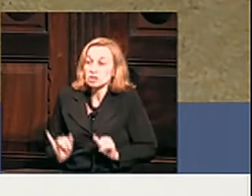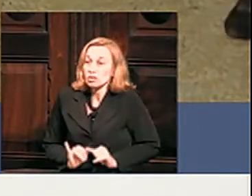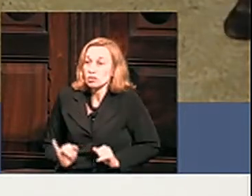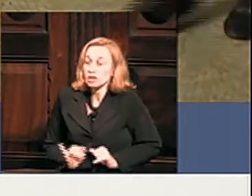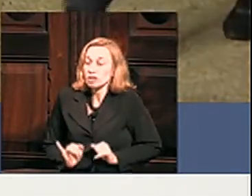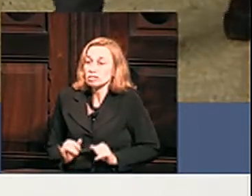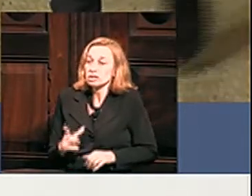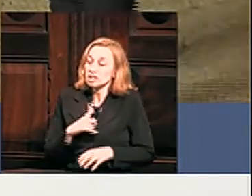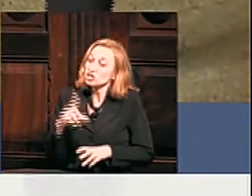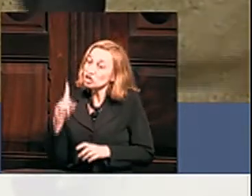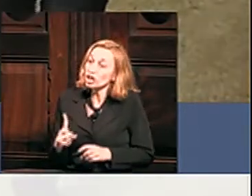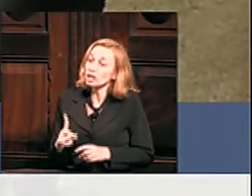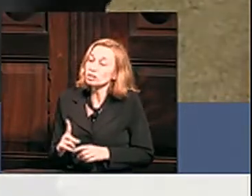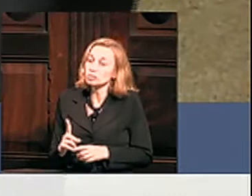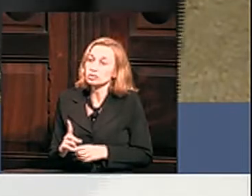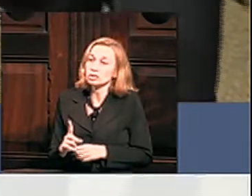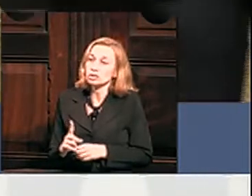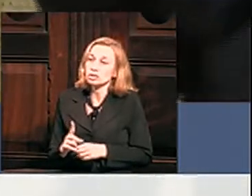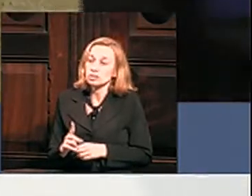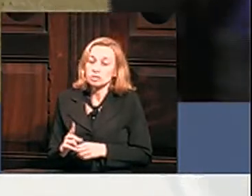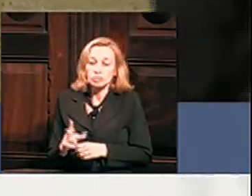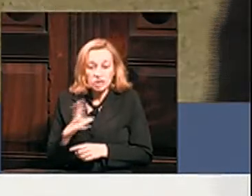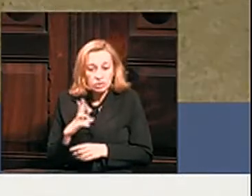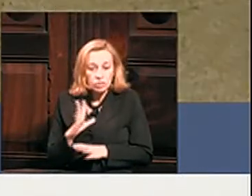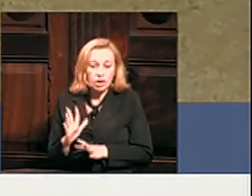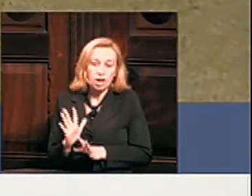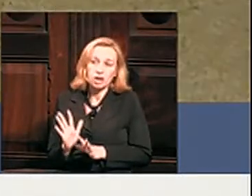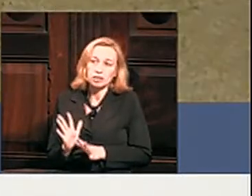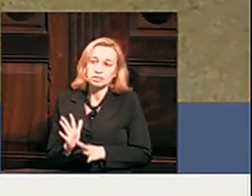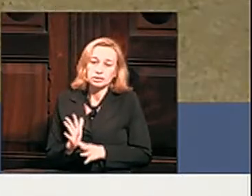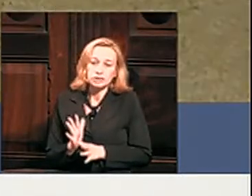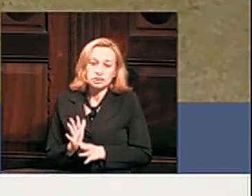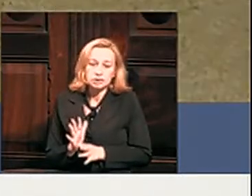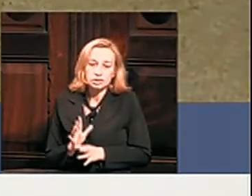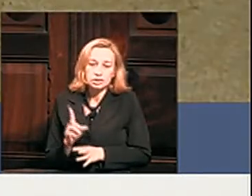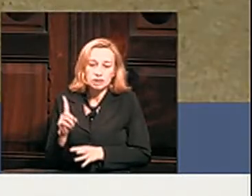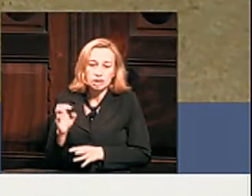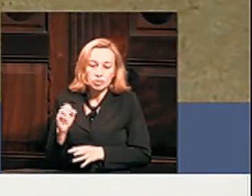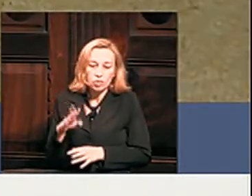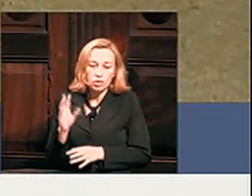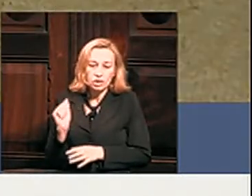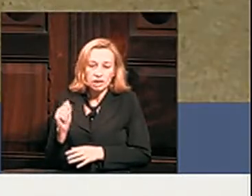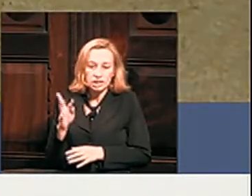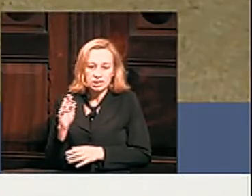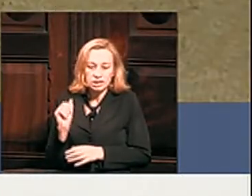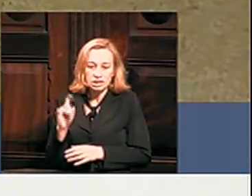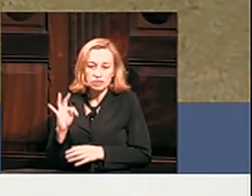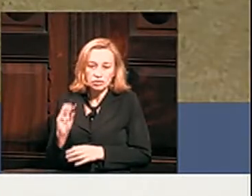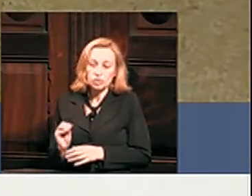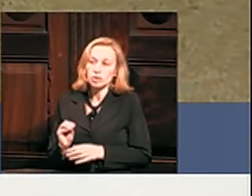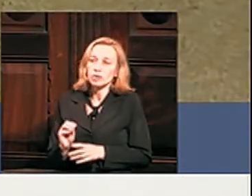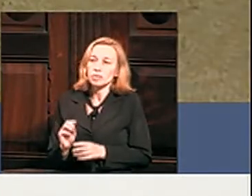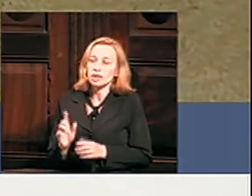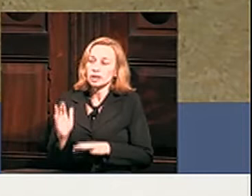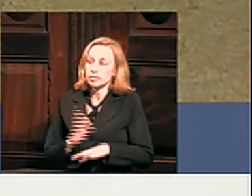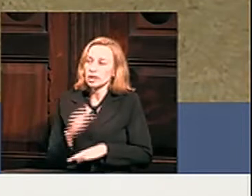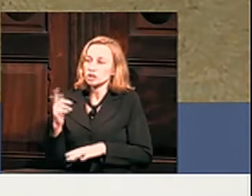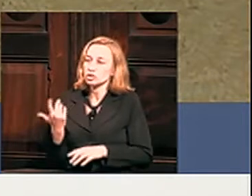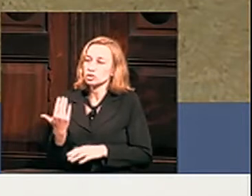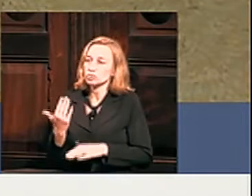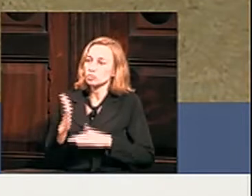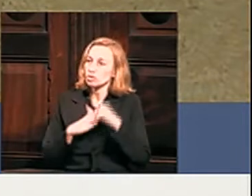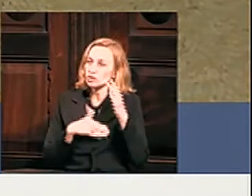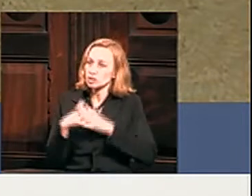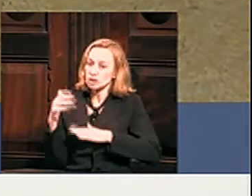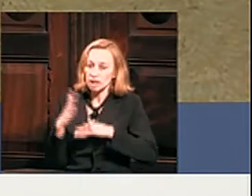direito automático deles, para que seja também um atrativo, para que mais profissionais se mantenham,